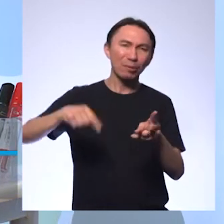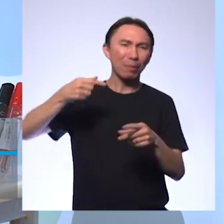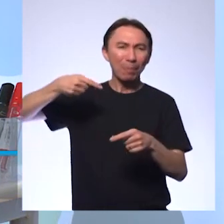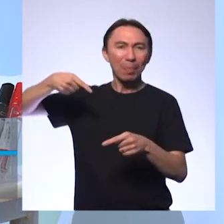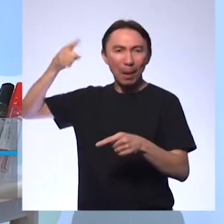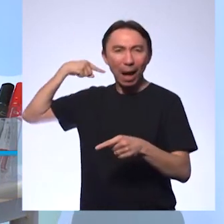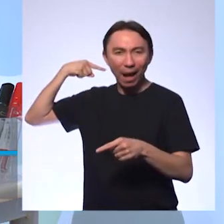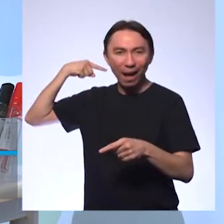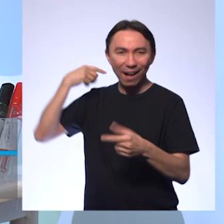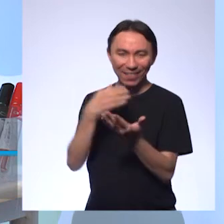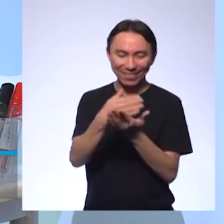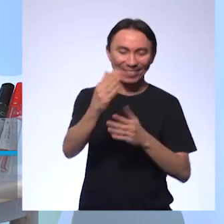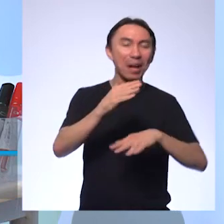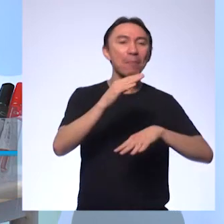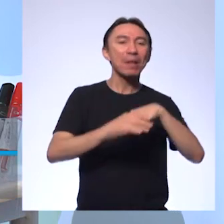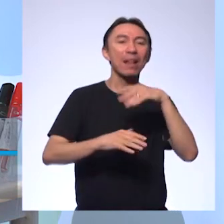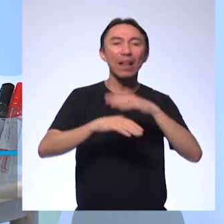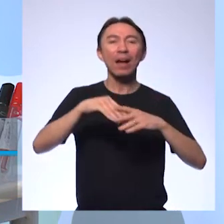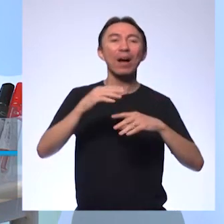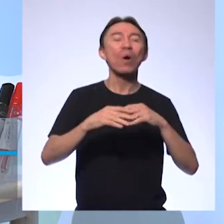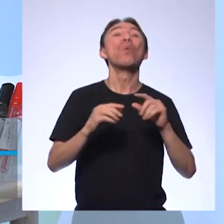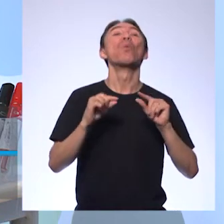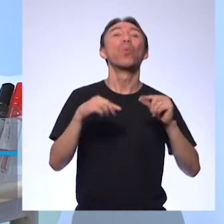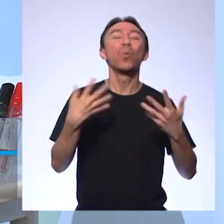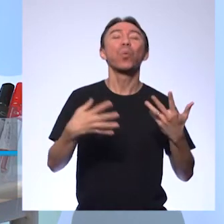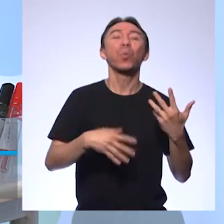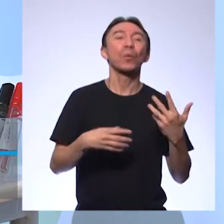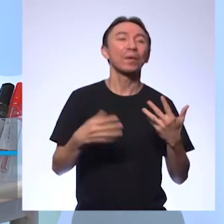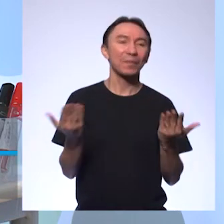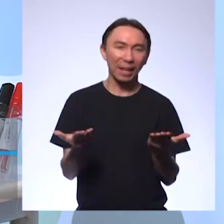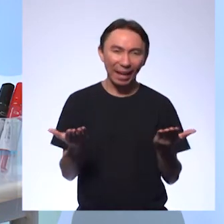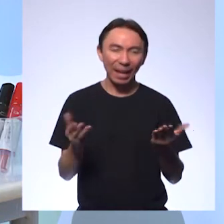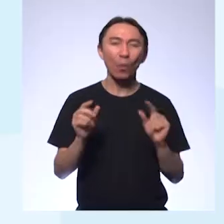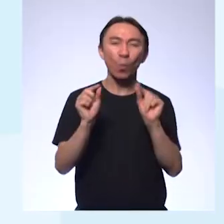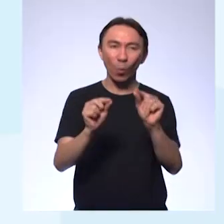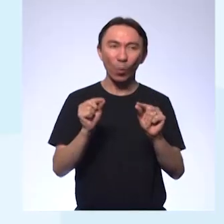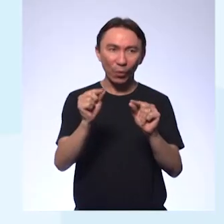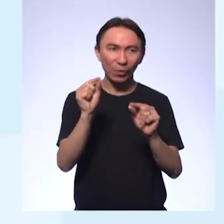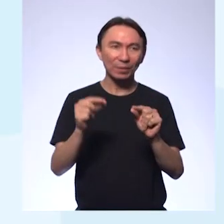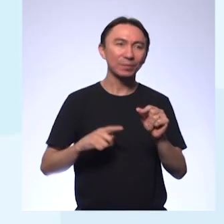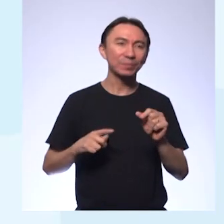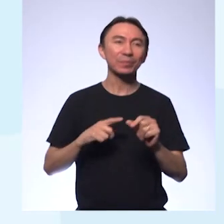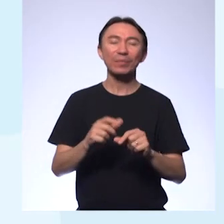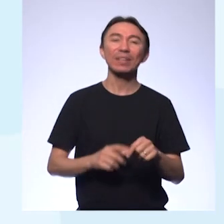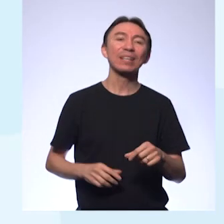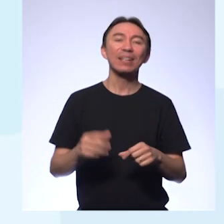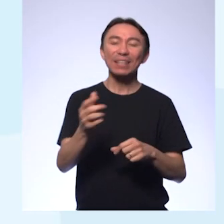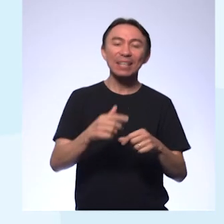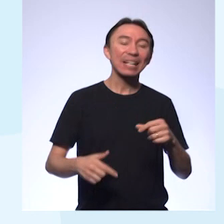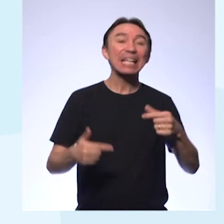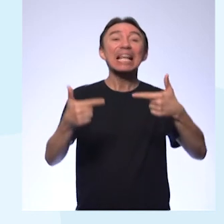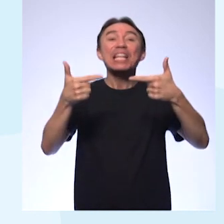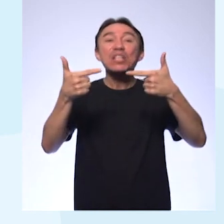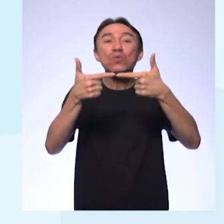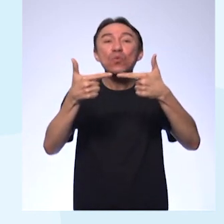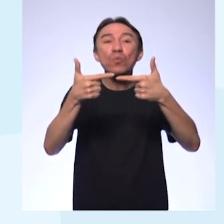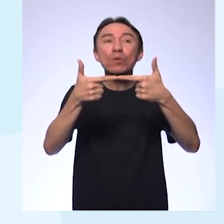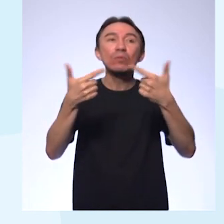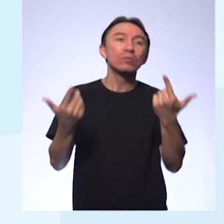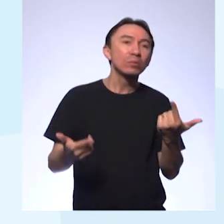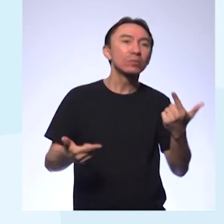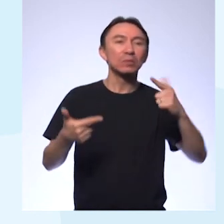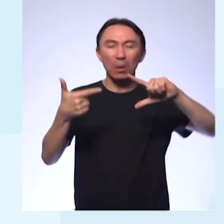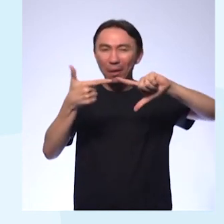semana passada. A habilidade que nós vamos trabalhar hoje é reconhecer que os isômeros, com exceção dos